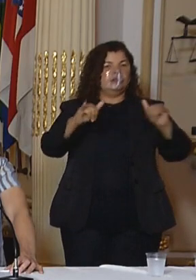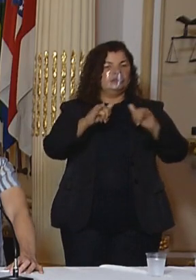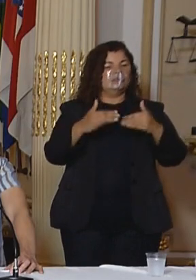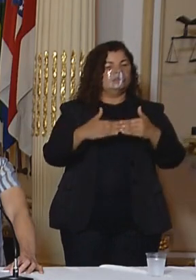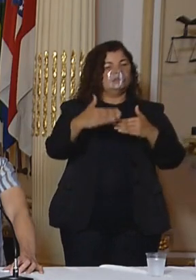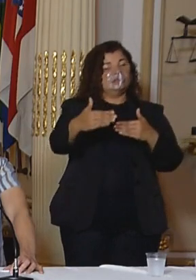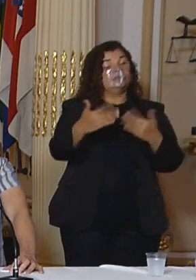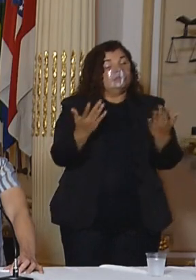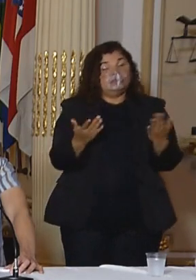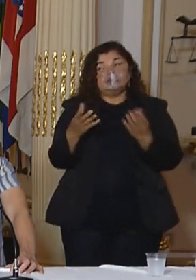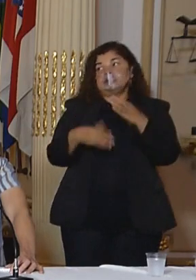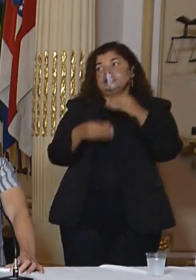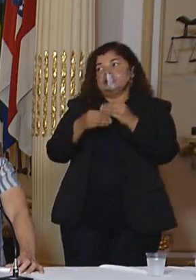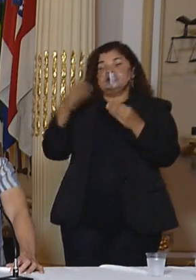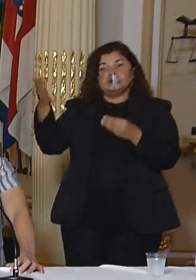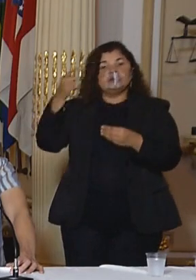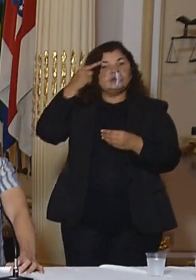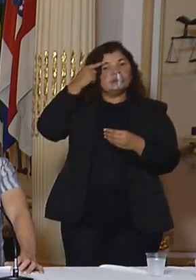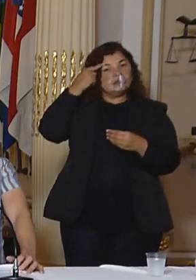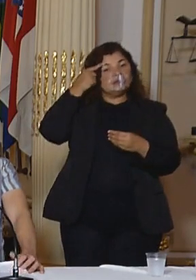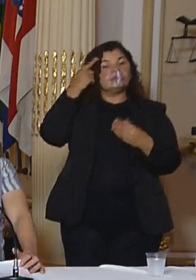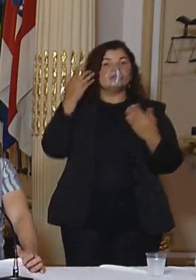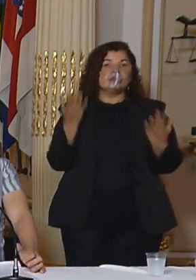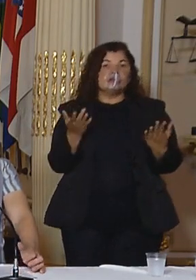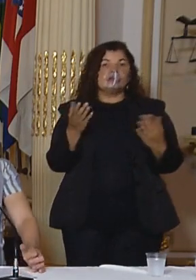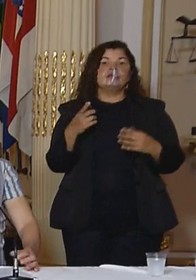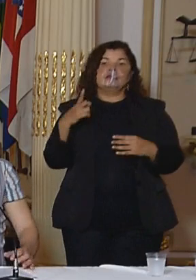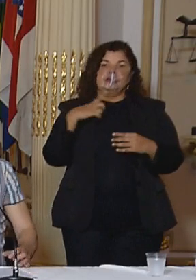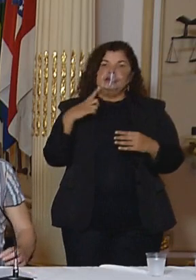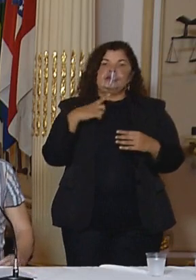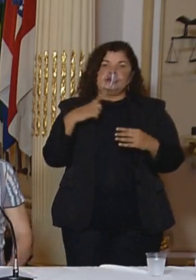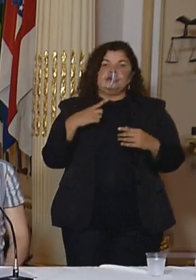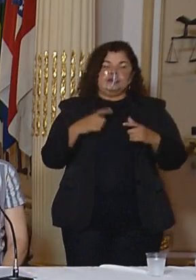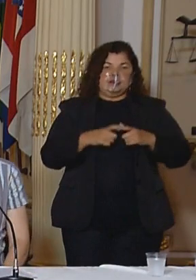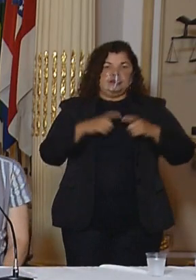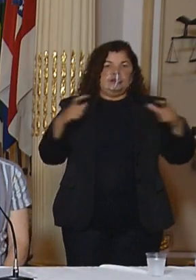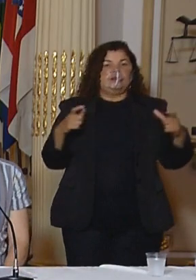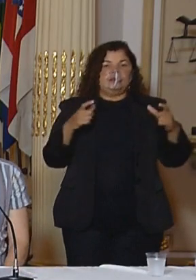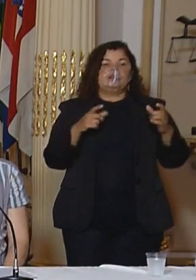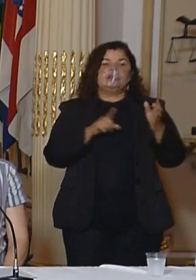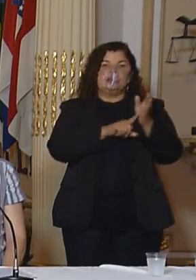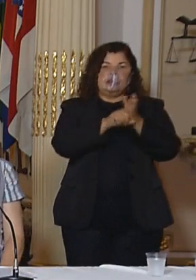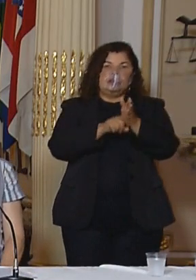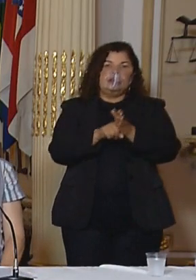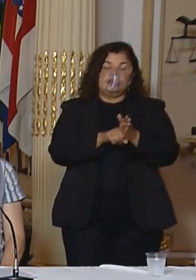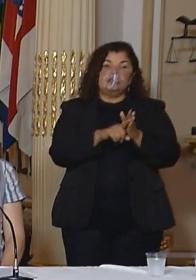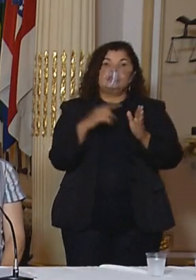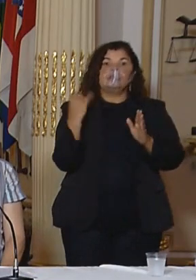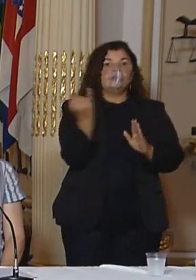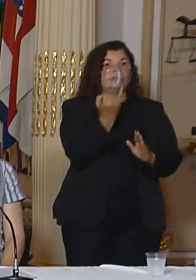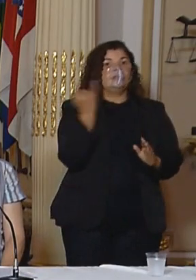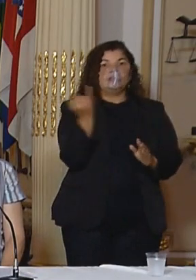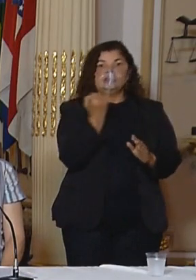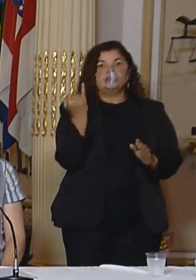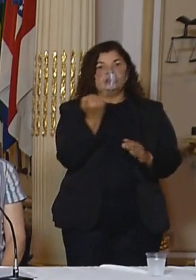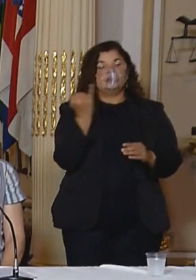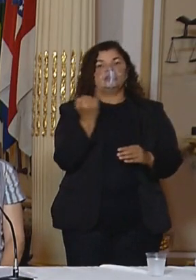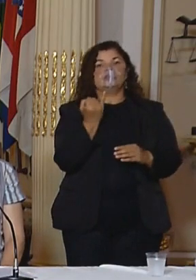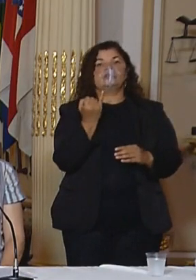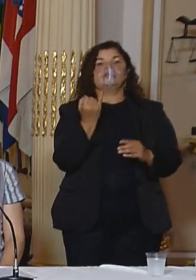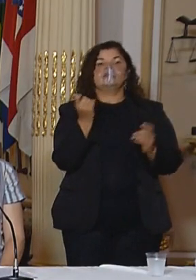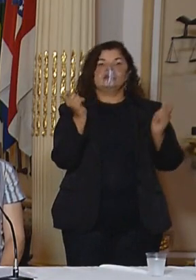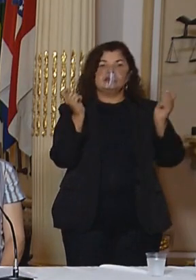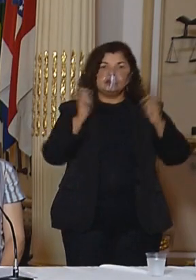isso quer complementar. Então, realmente, a ampliação da capacidade de testagem é fundamental, né, para que a gente